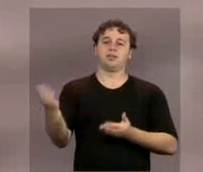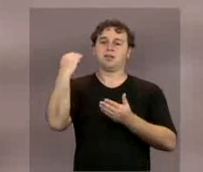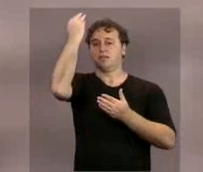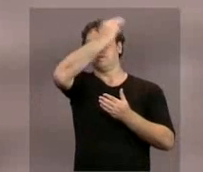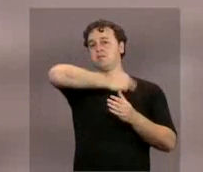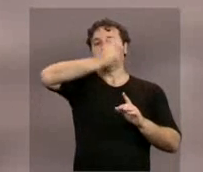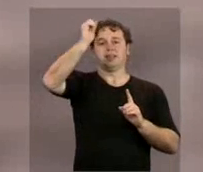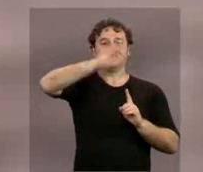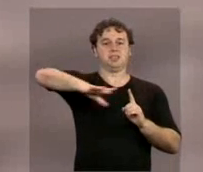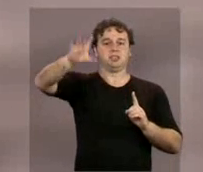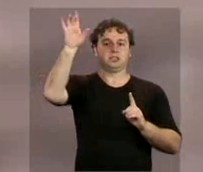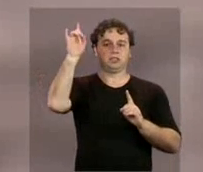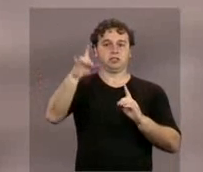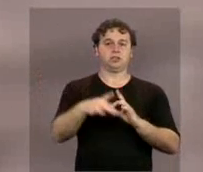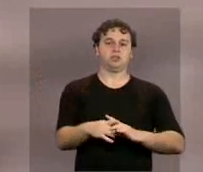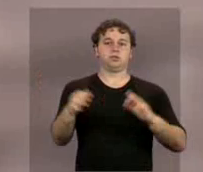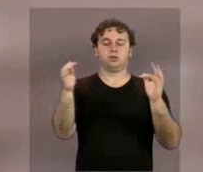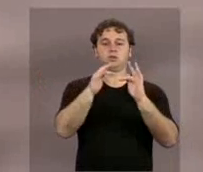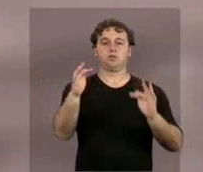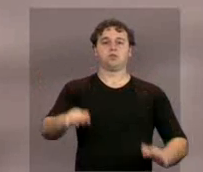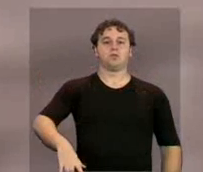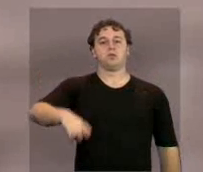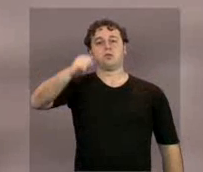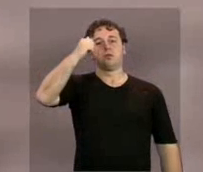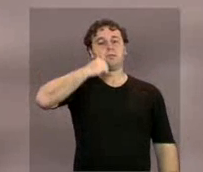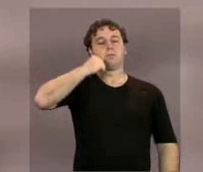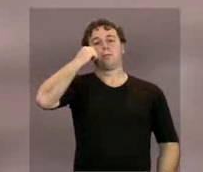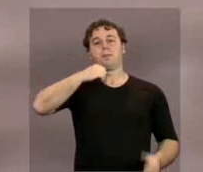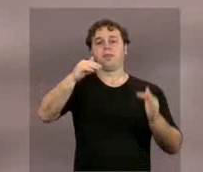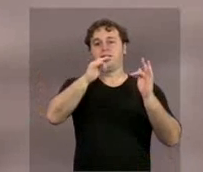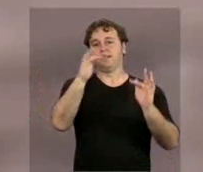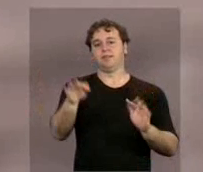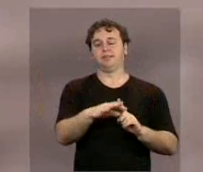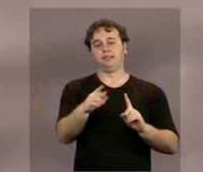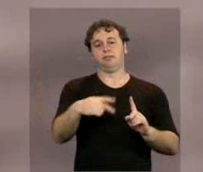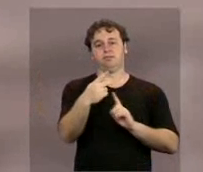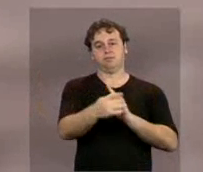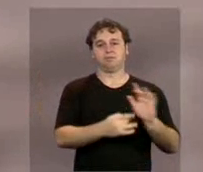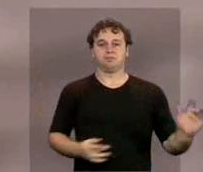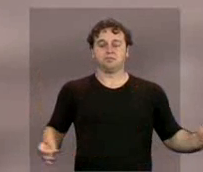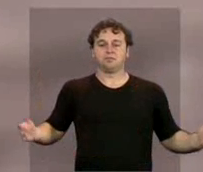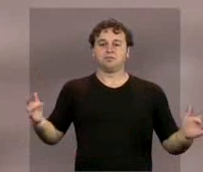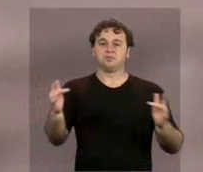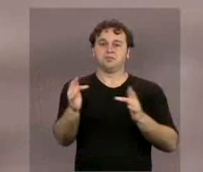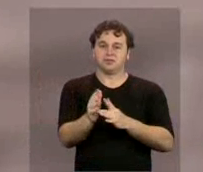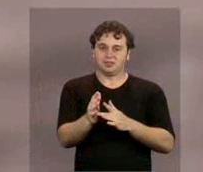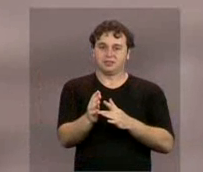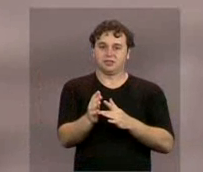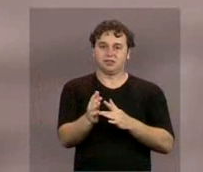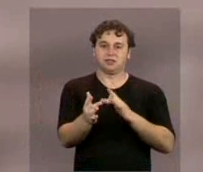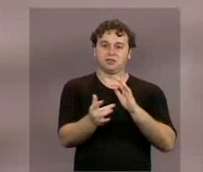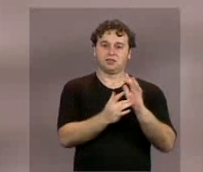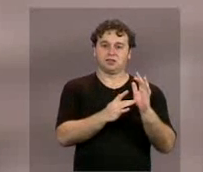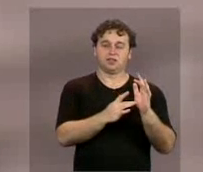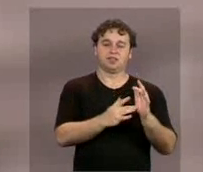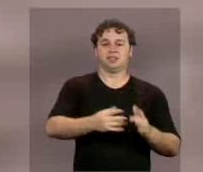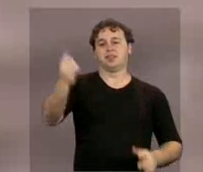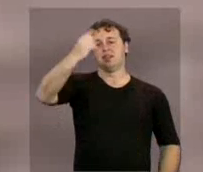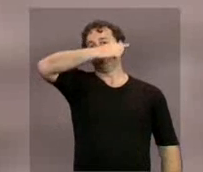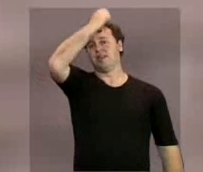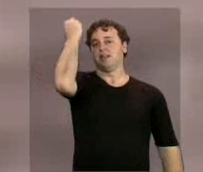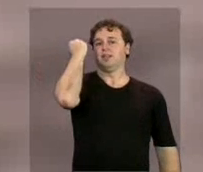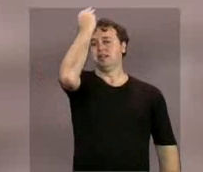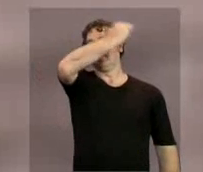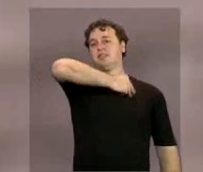Amém. Ave Maria, cheia de graça, o Senhor é convosco. Bendita sois vós entre as mulheres, e bendito é o fruto do vosso